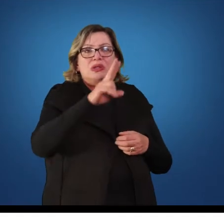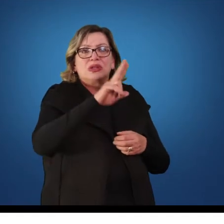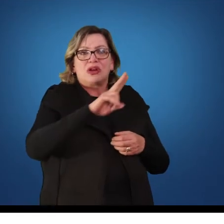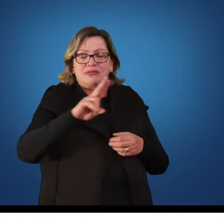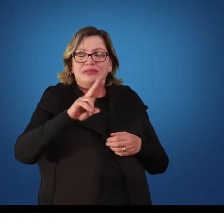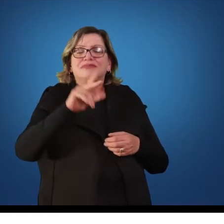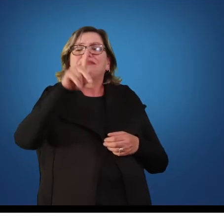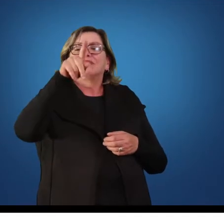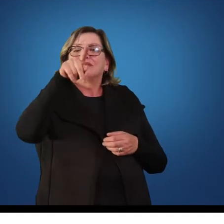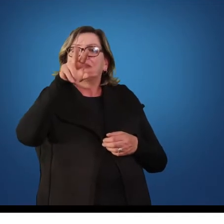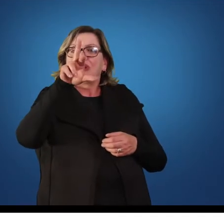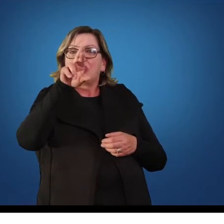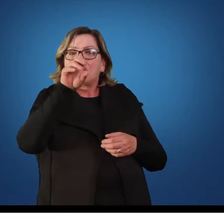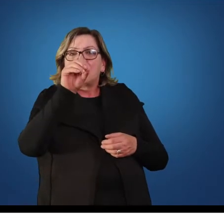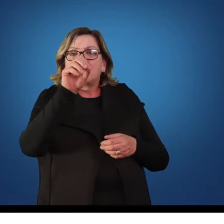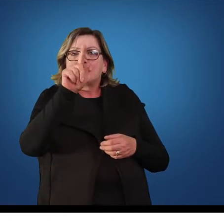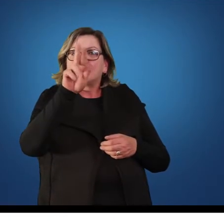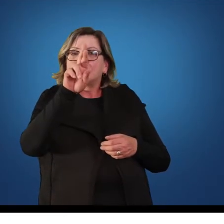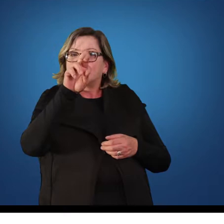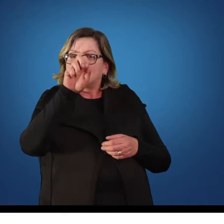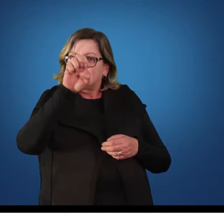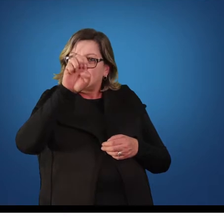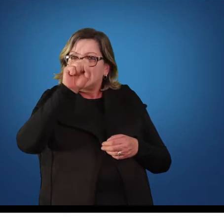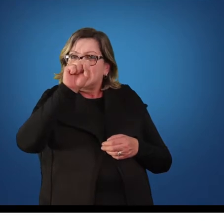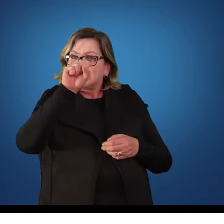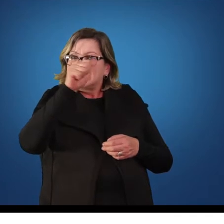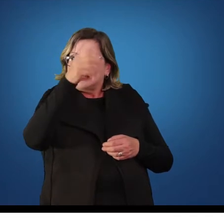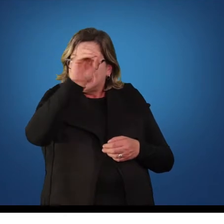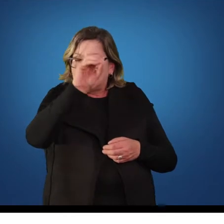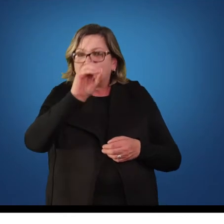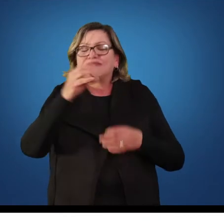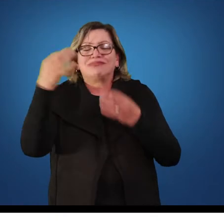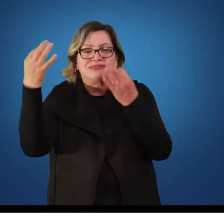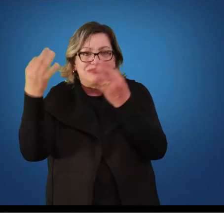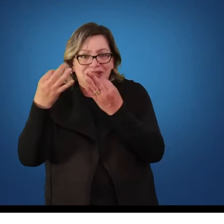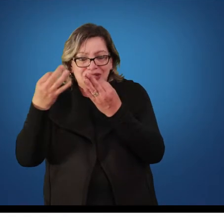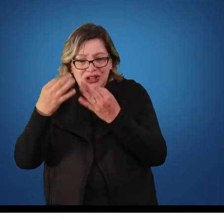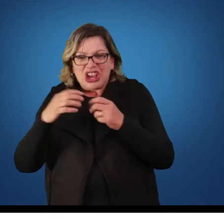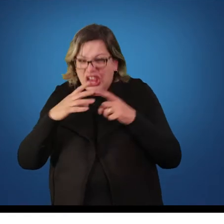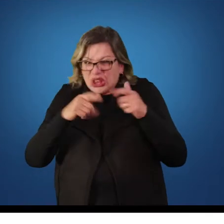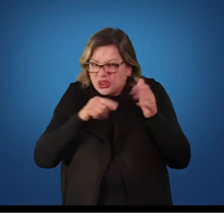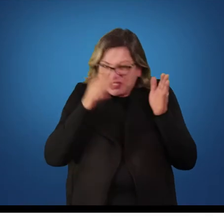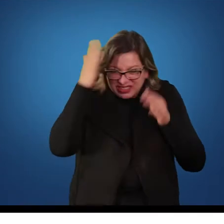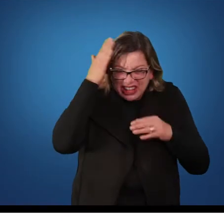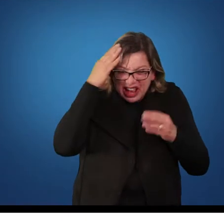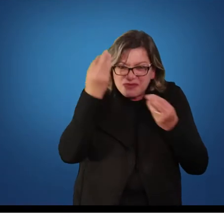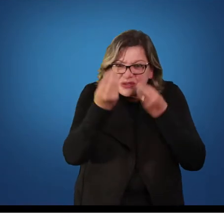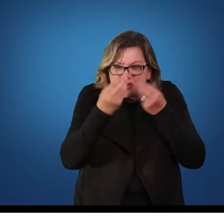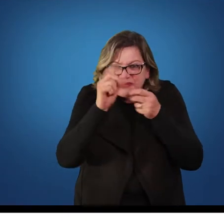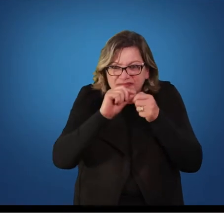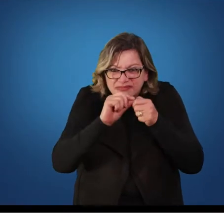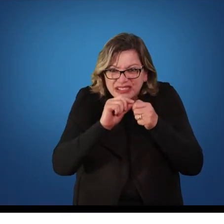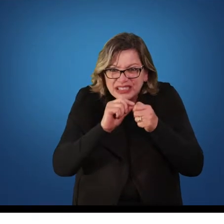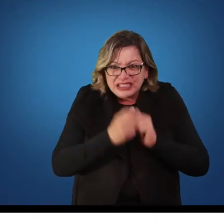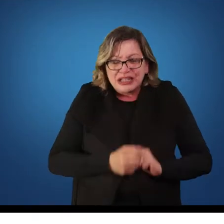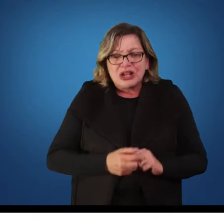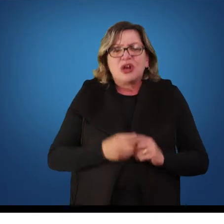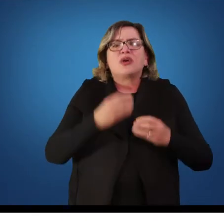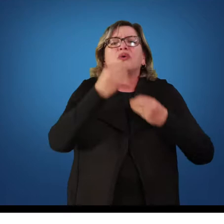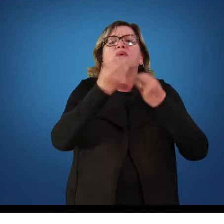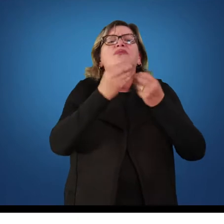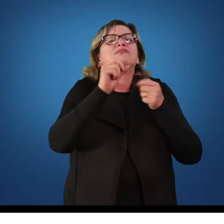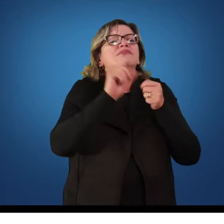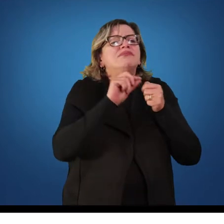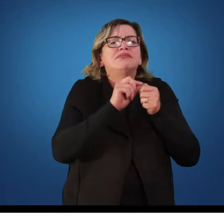progressão isso a projeção e todos saberão fazer a proteção como é feita a